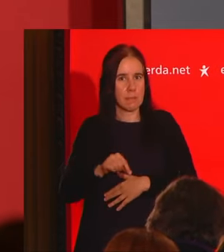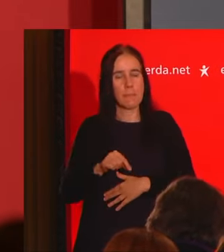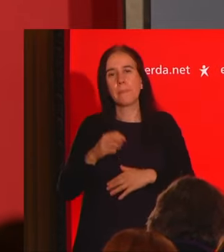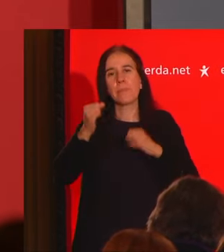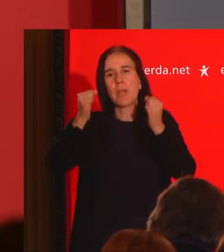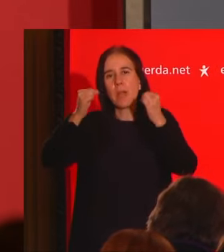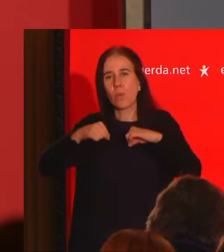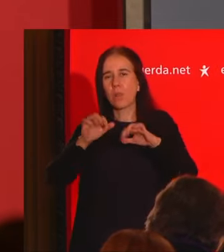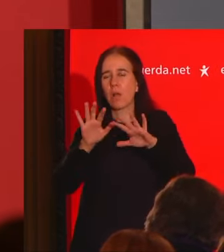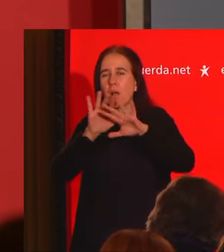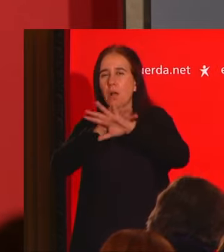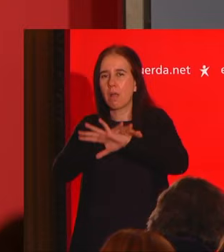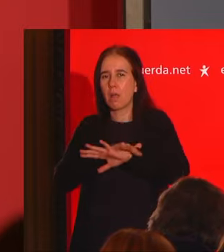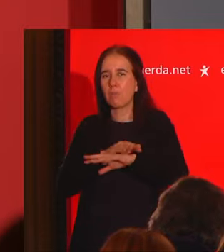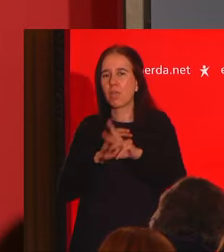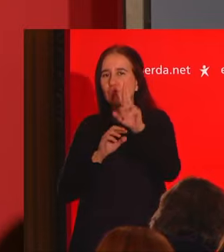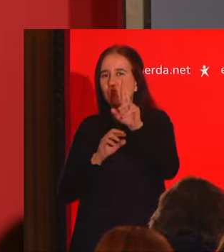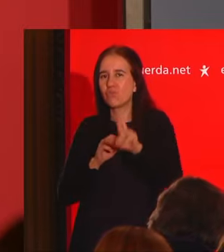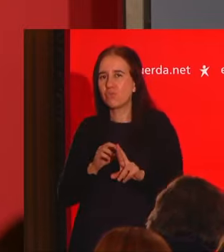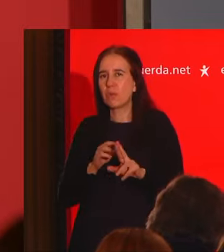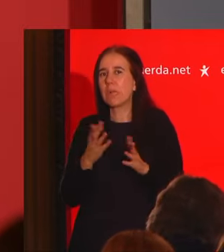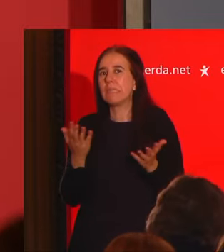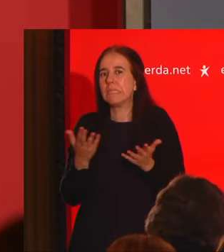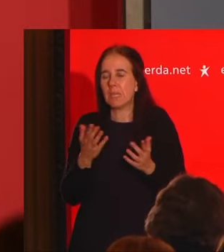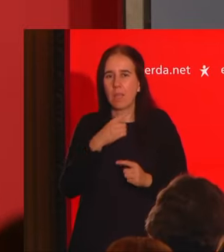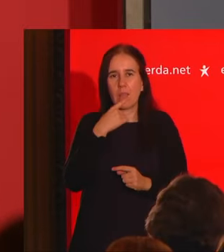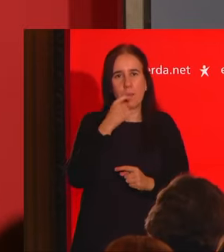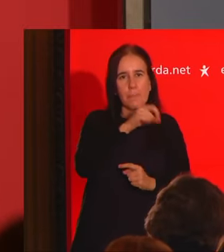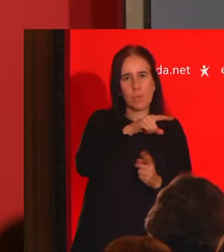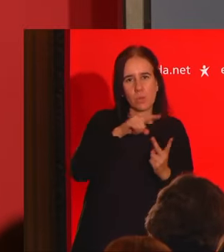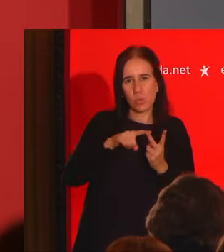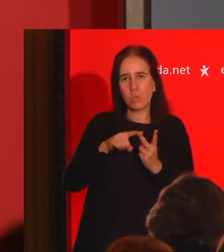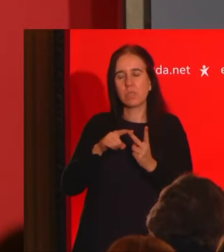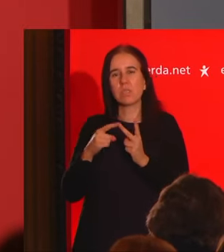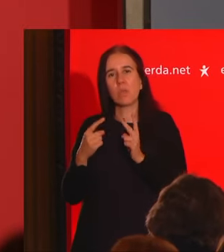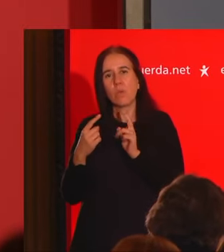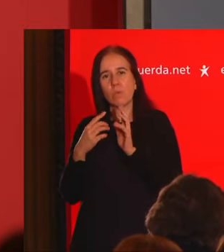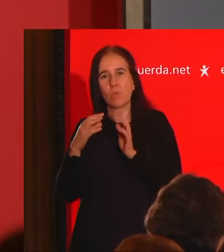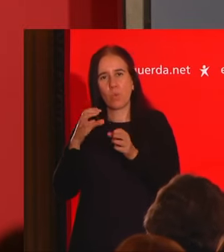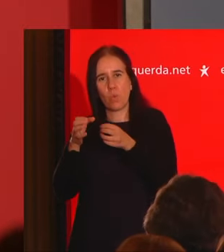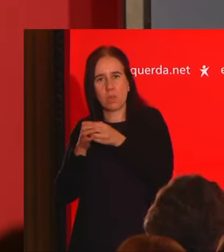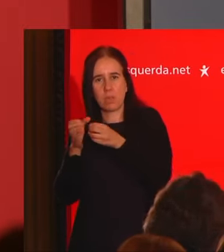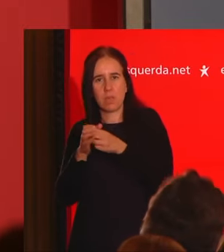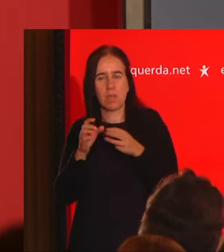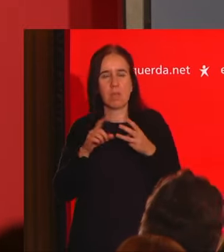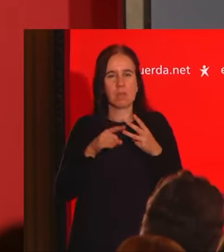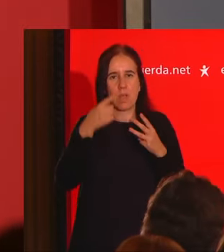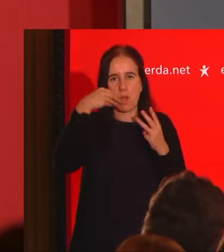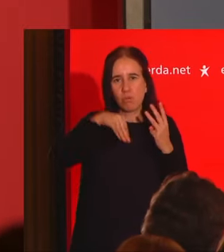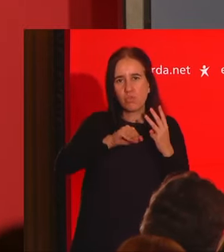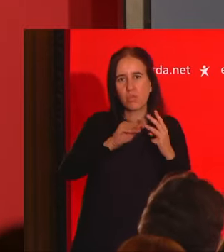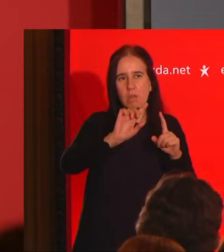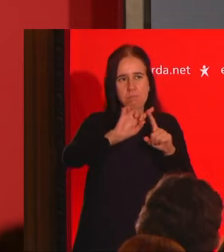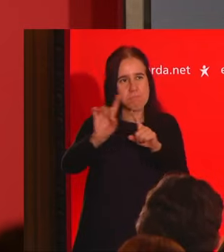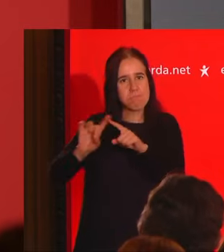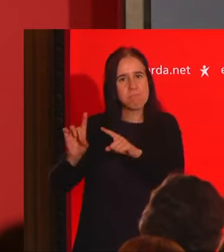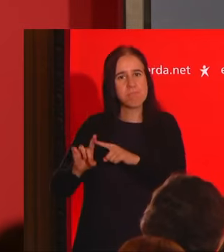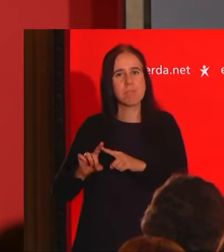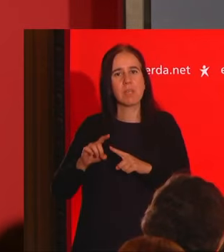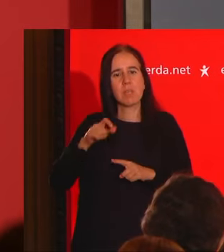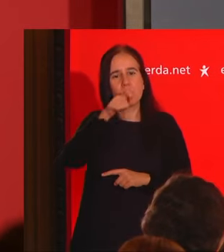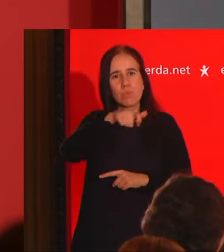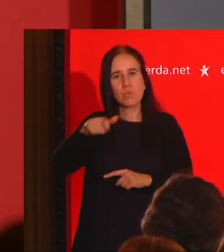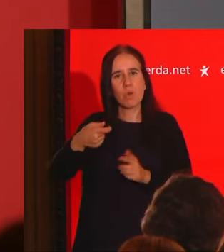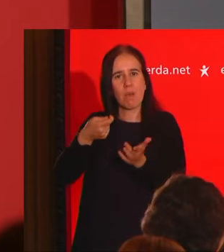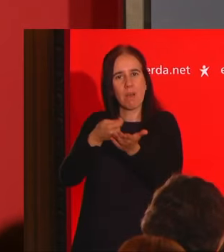acordo escondido sobre preços entre Pingo Doce, modelo Continente, Auchan e alguns outros, com grave prejuízo para os